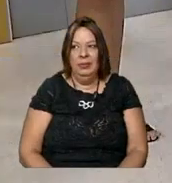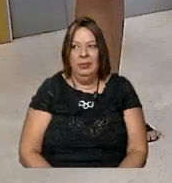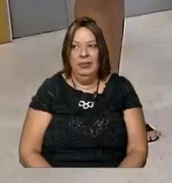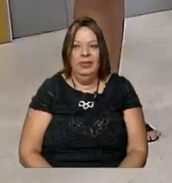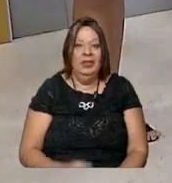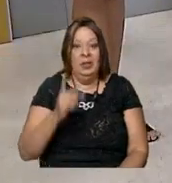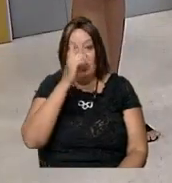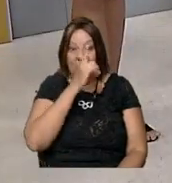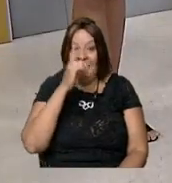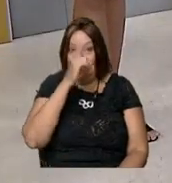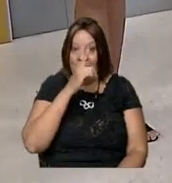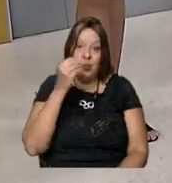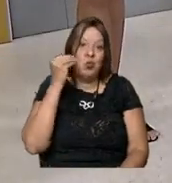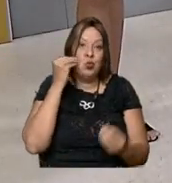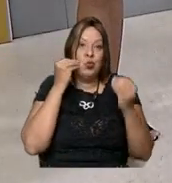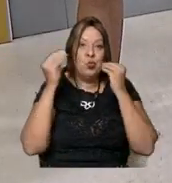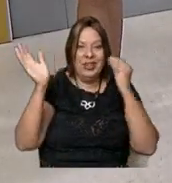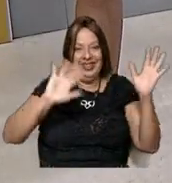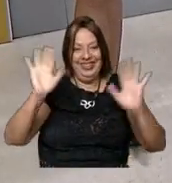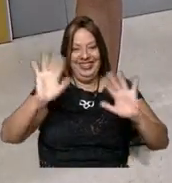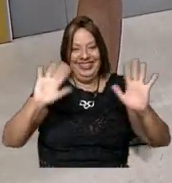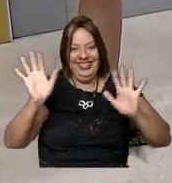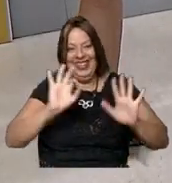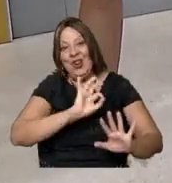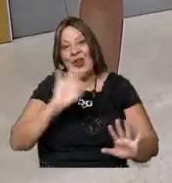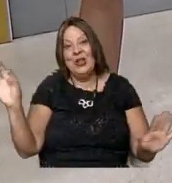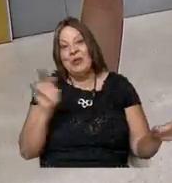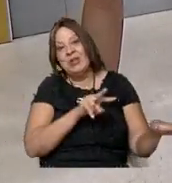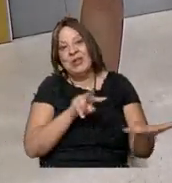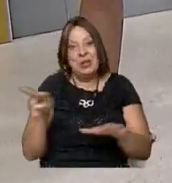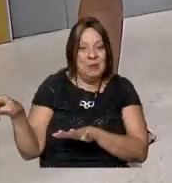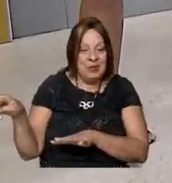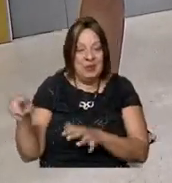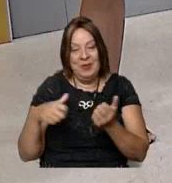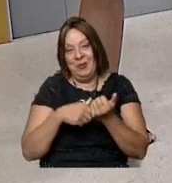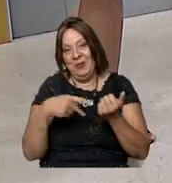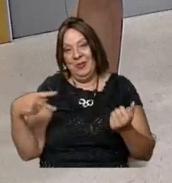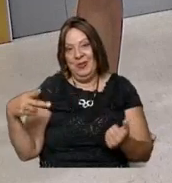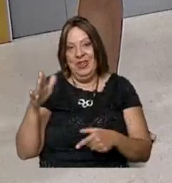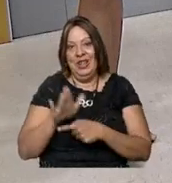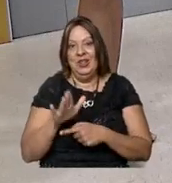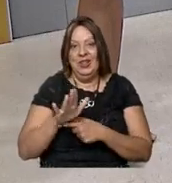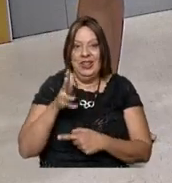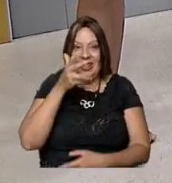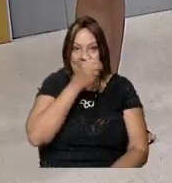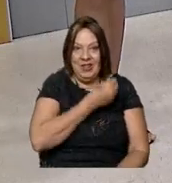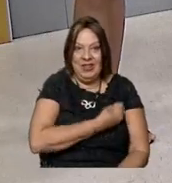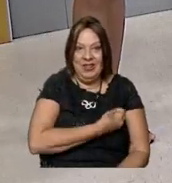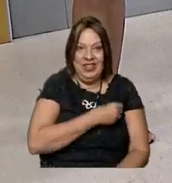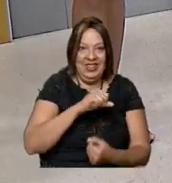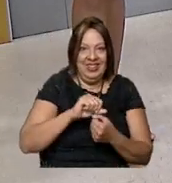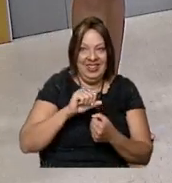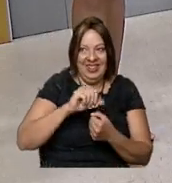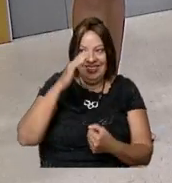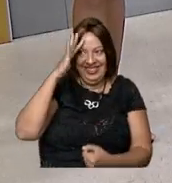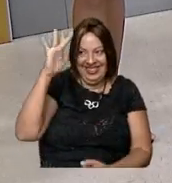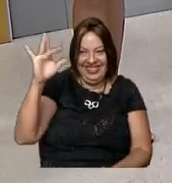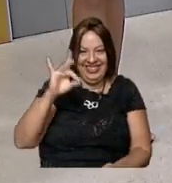prêmio. É domingo que vem. Beijo pra todo mundo. Ótima semana. Domingo com mais um Caju Cap. Ajudando a salvar